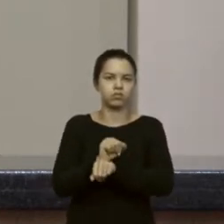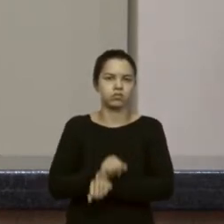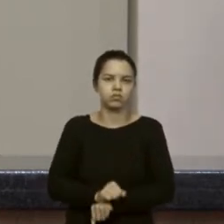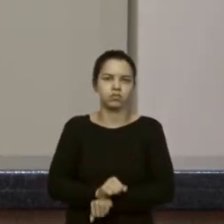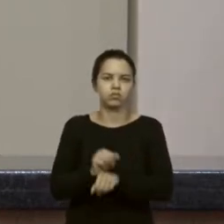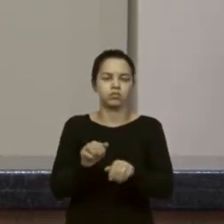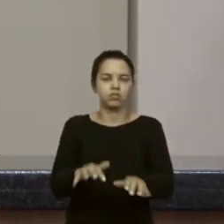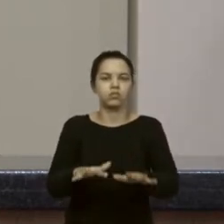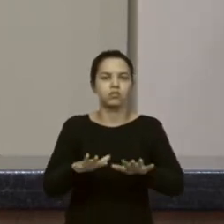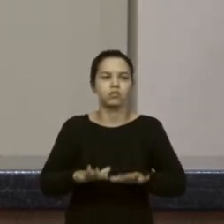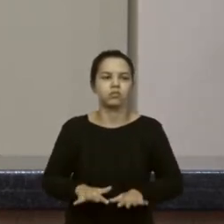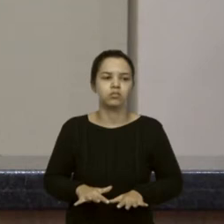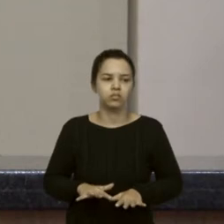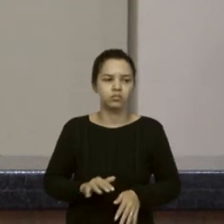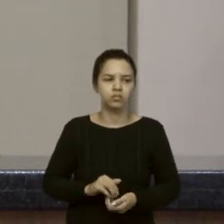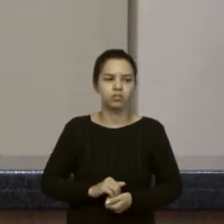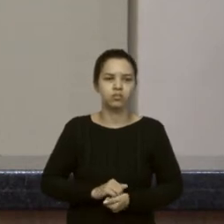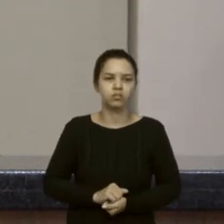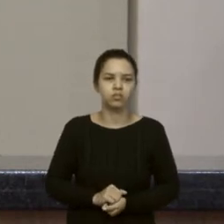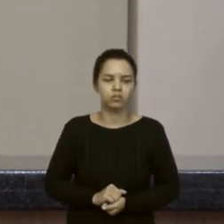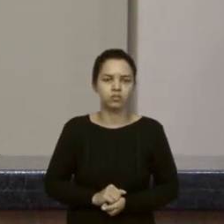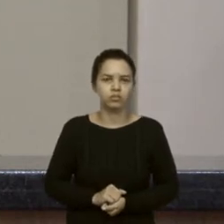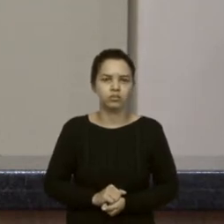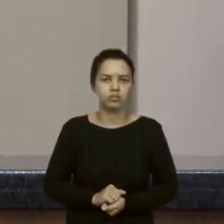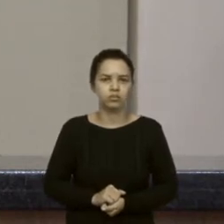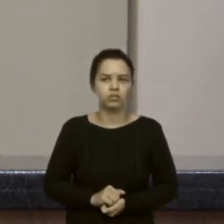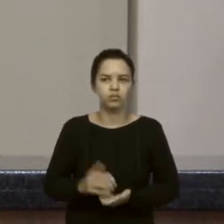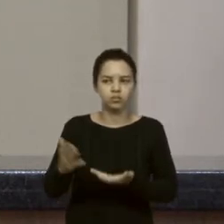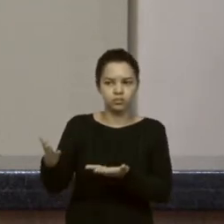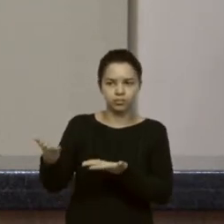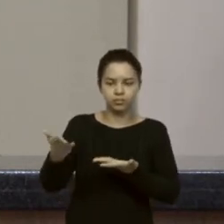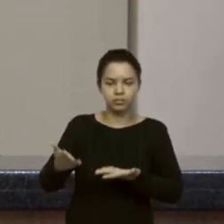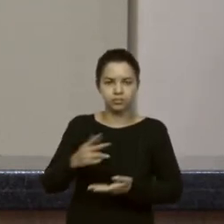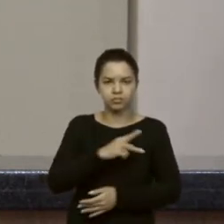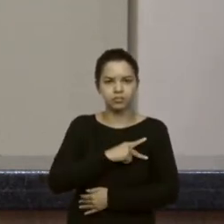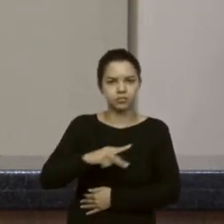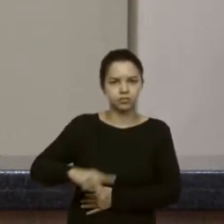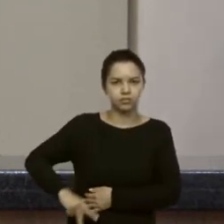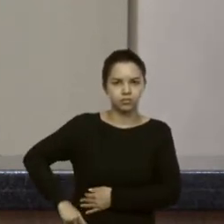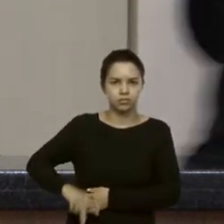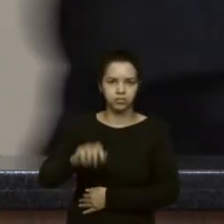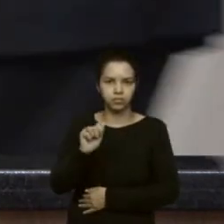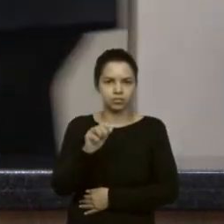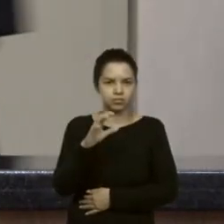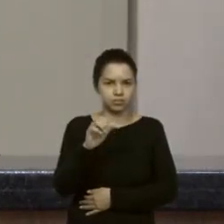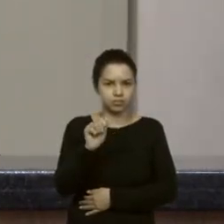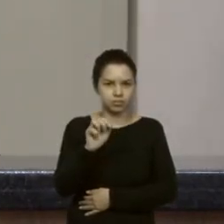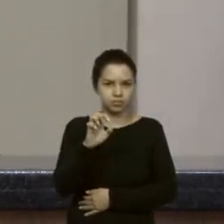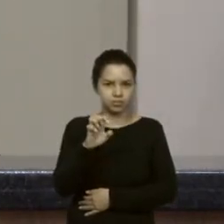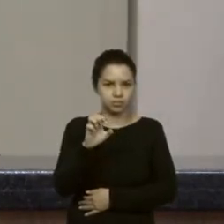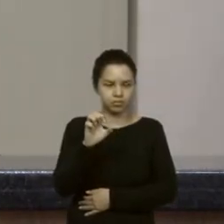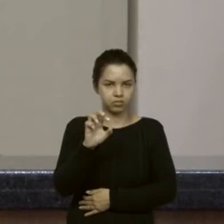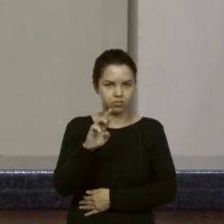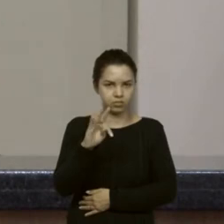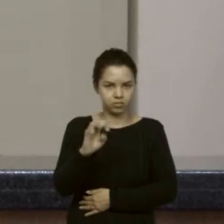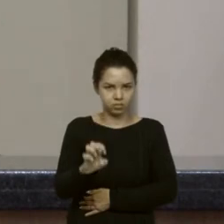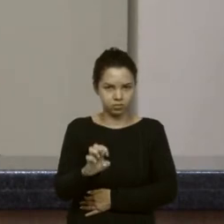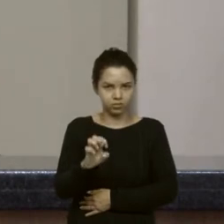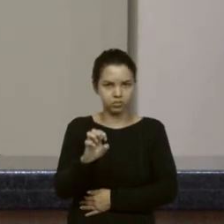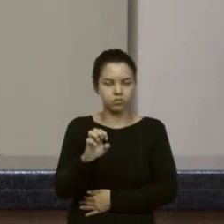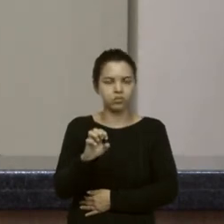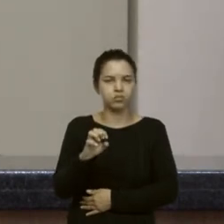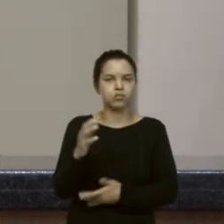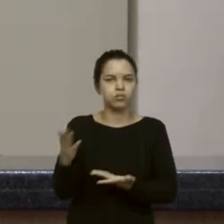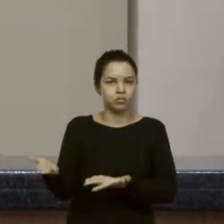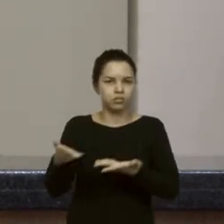sessão para que o presidente da ACAERT, senhor Silvano Silva,